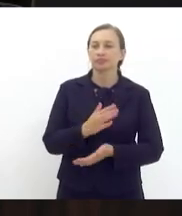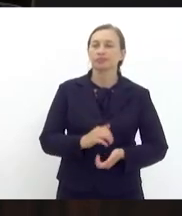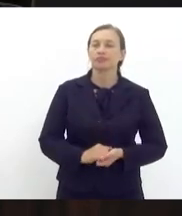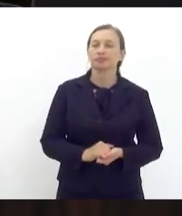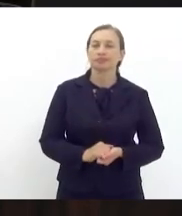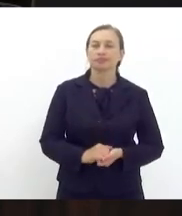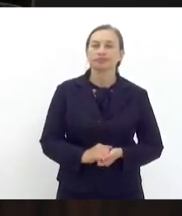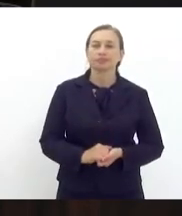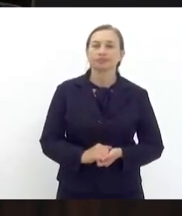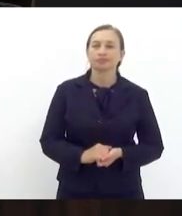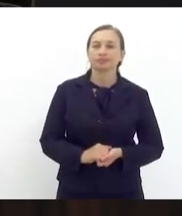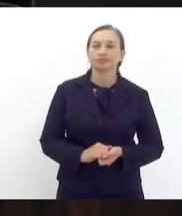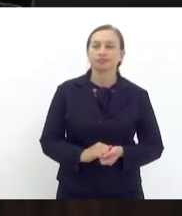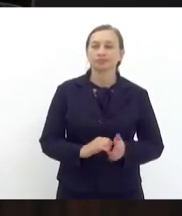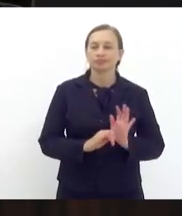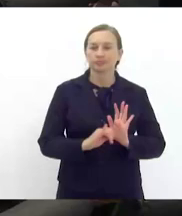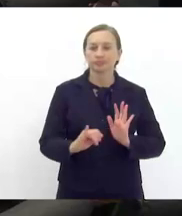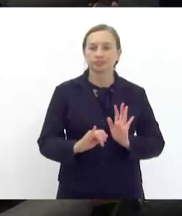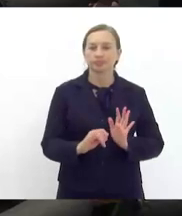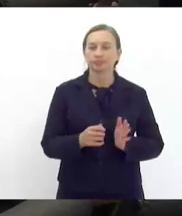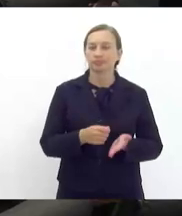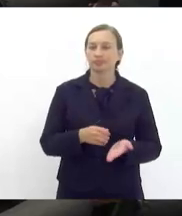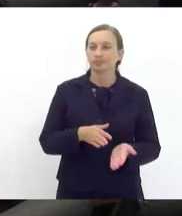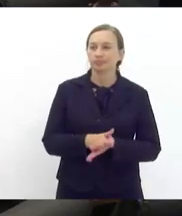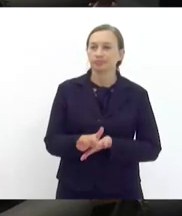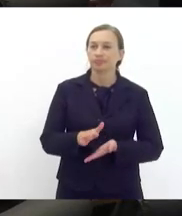aprovado vai autógrafo